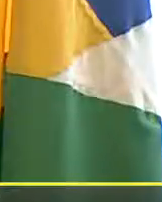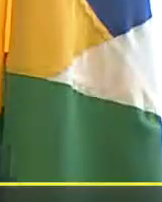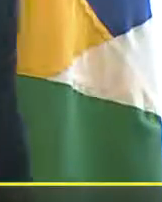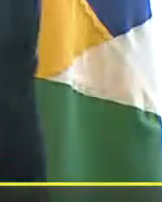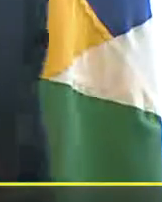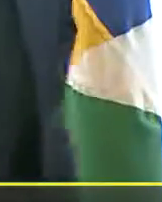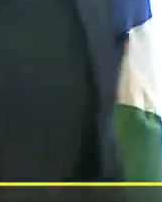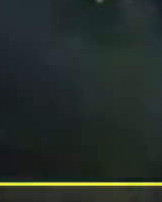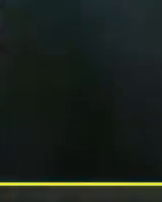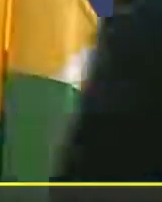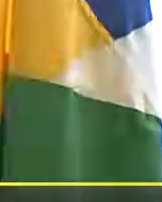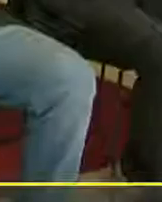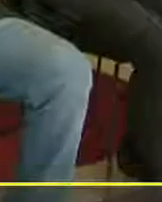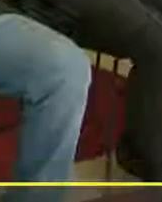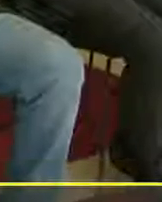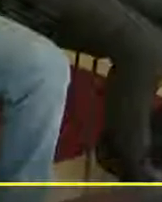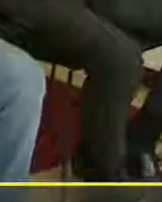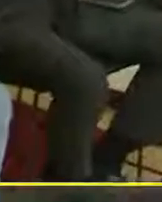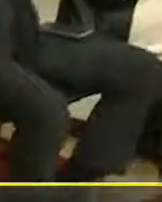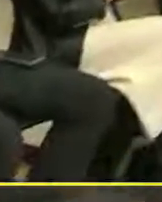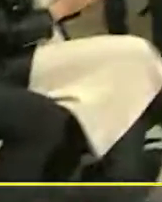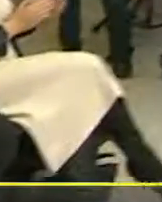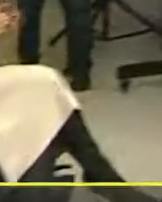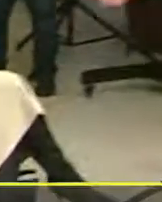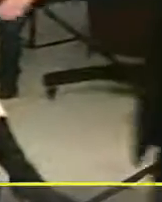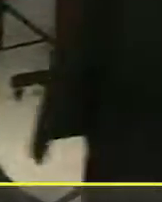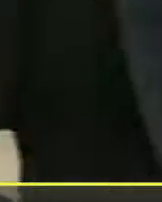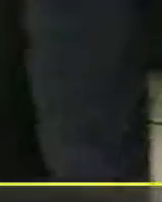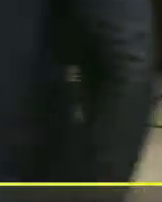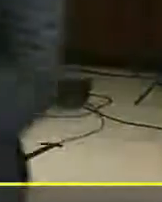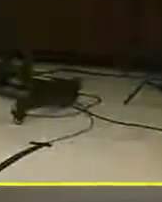e E aí